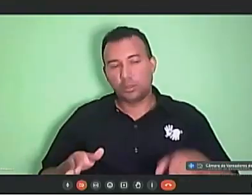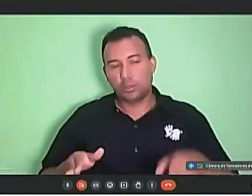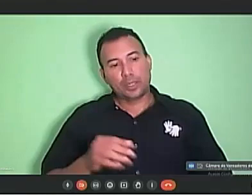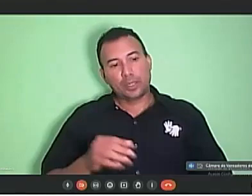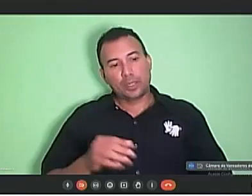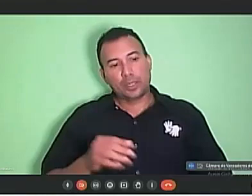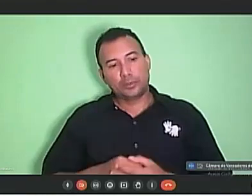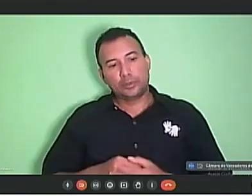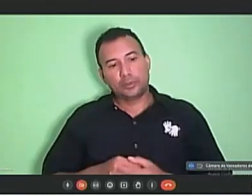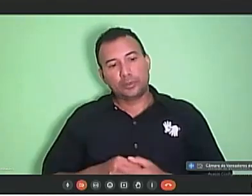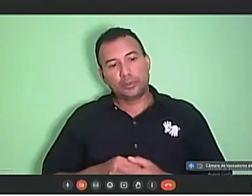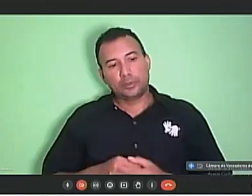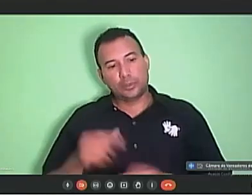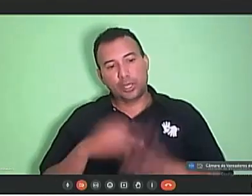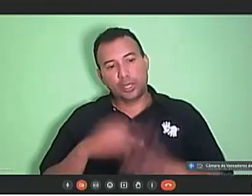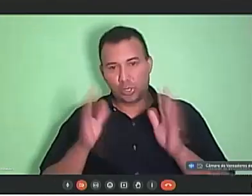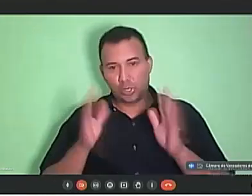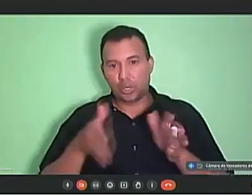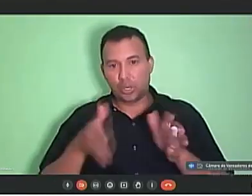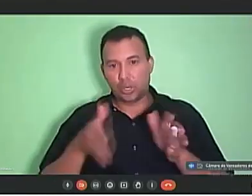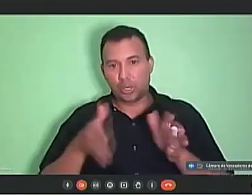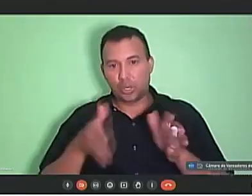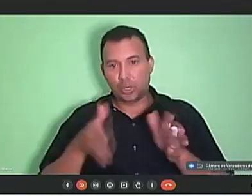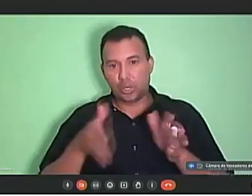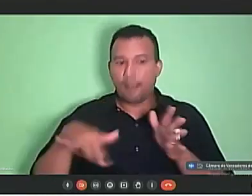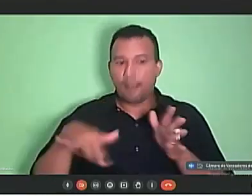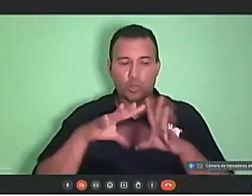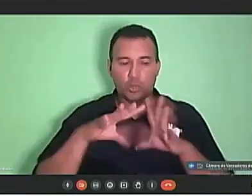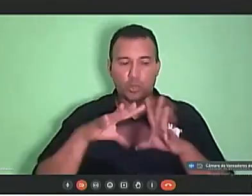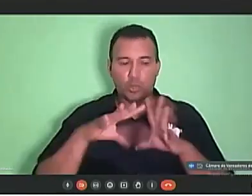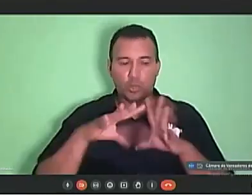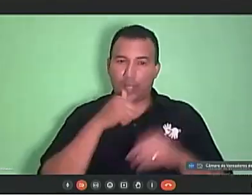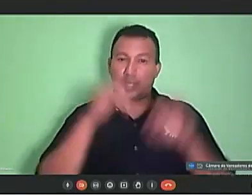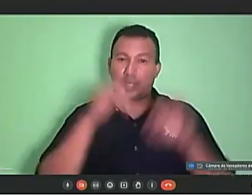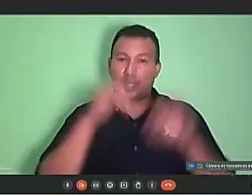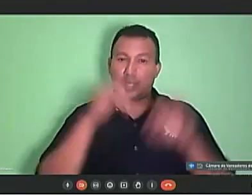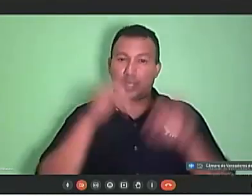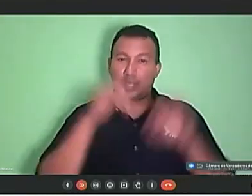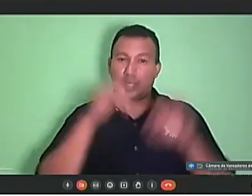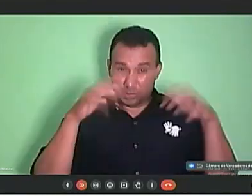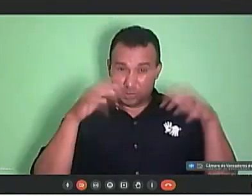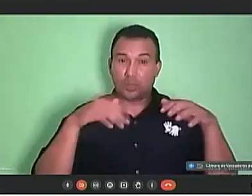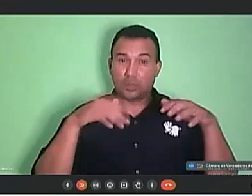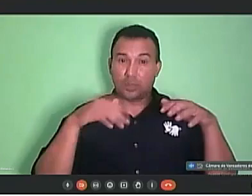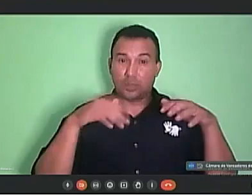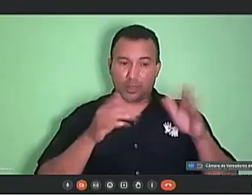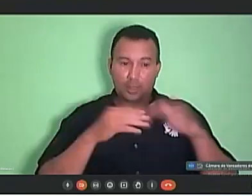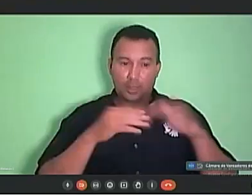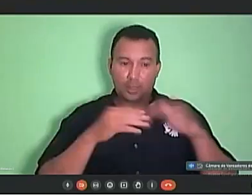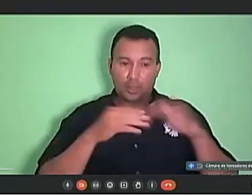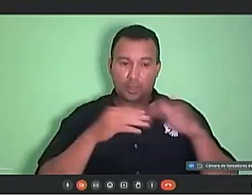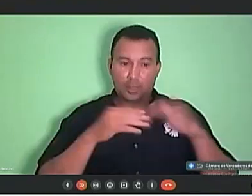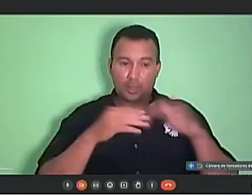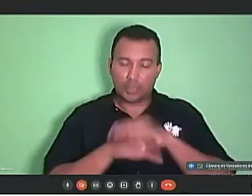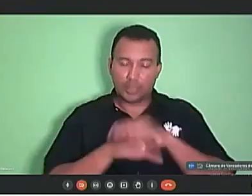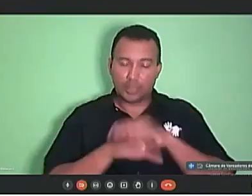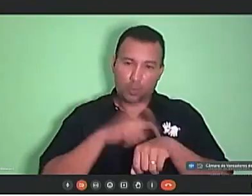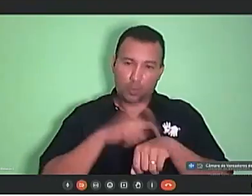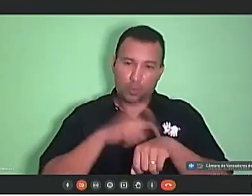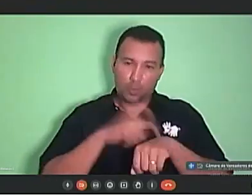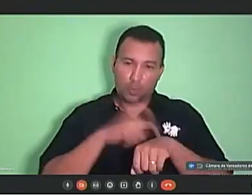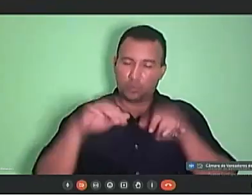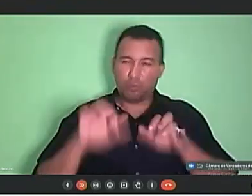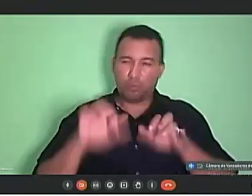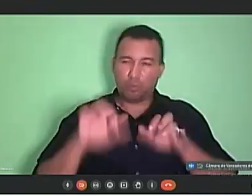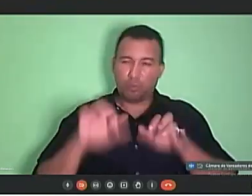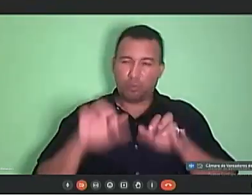e tem área suficiente para armazenar toda a água da chuva da grande maioria dos períodos de enchentes. Como sabemos, a grande